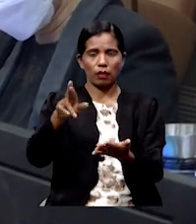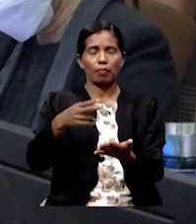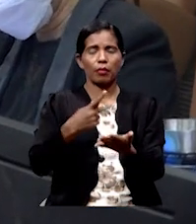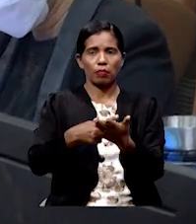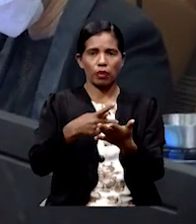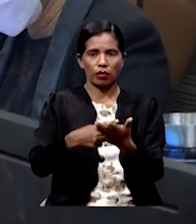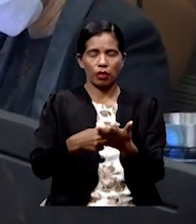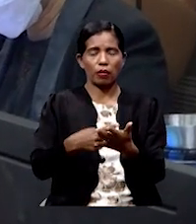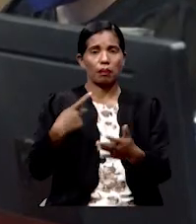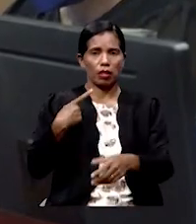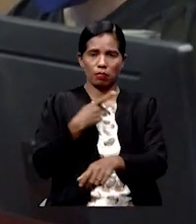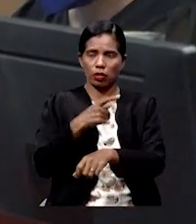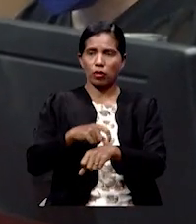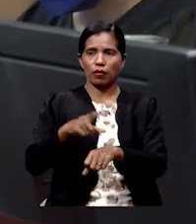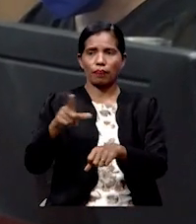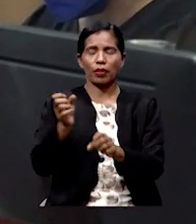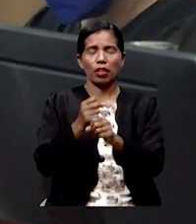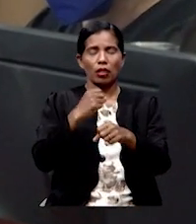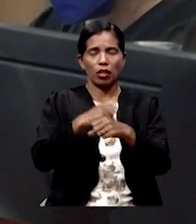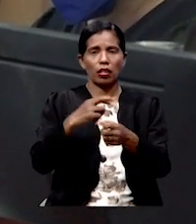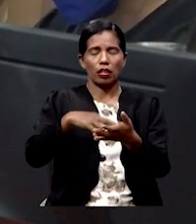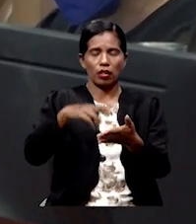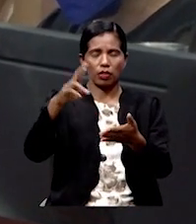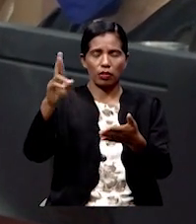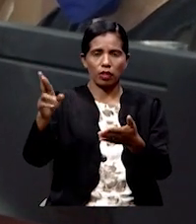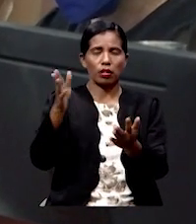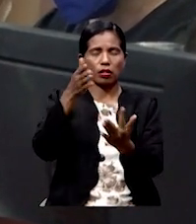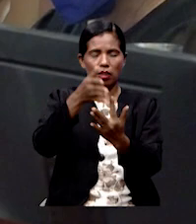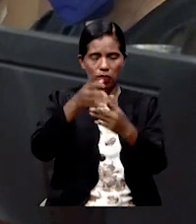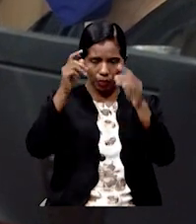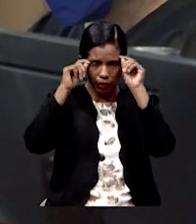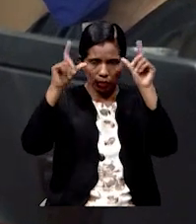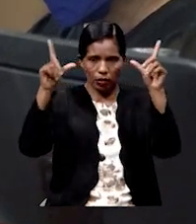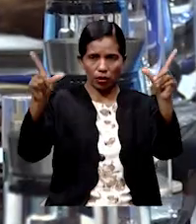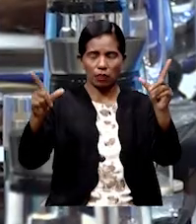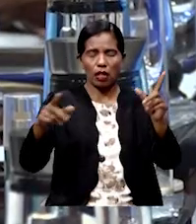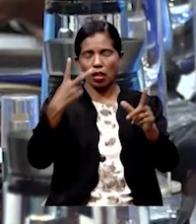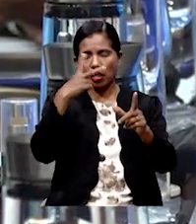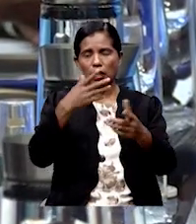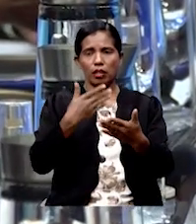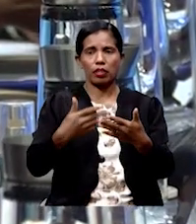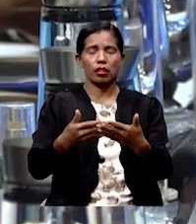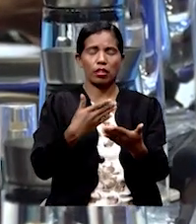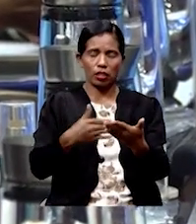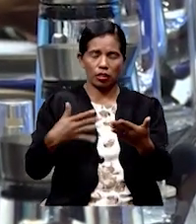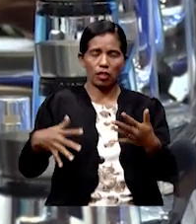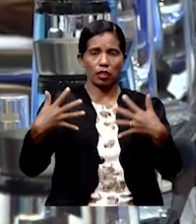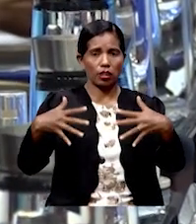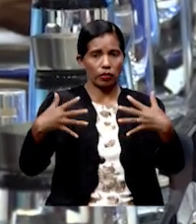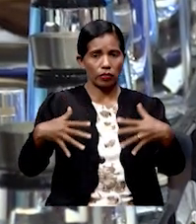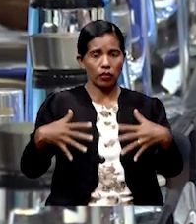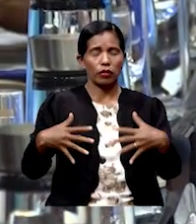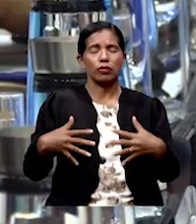resolução Parlamento Nacional Nian atuhala ratificação ba adesão Timor-Leste Nian ba tratado com a proibição armas nucleares